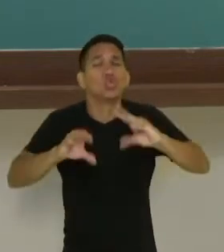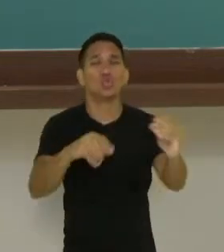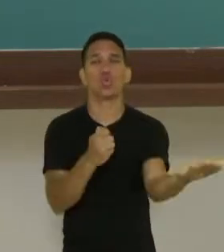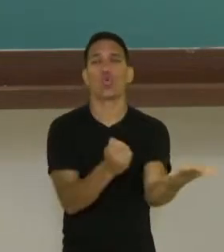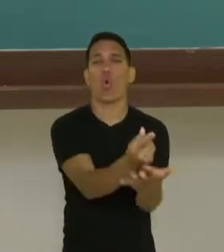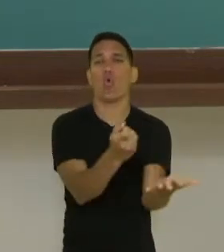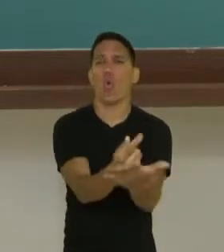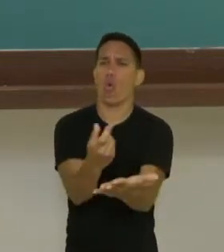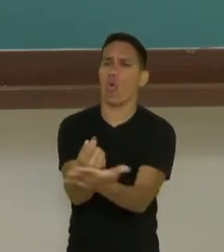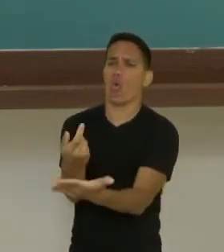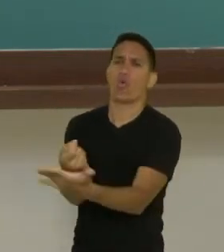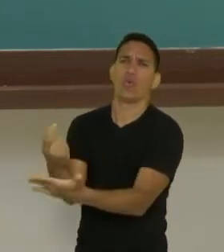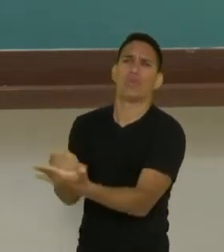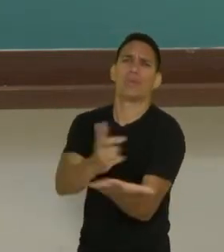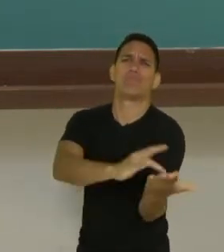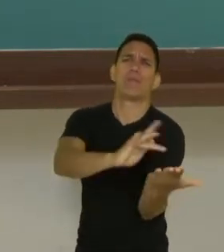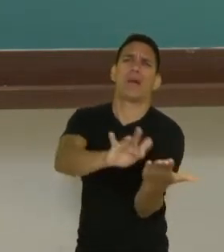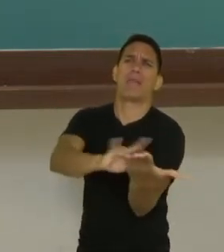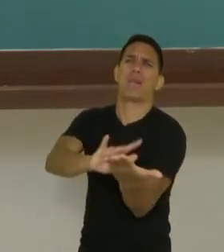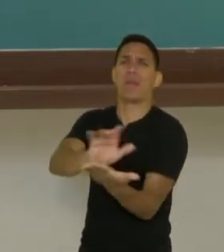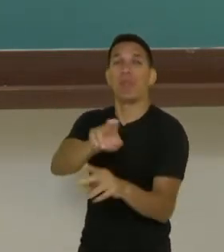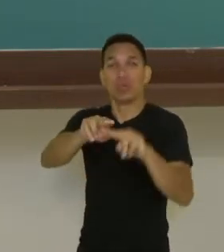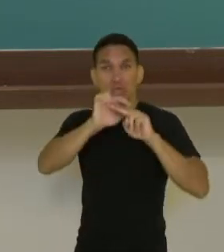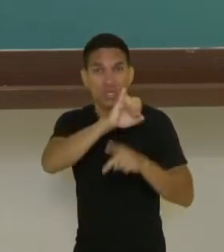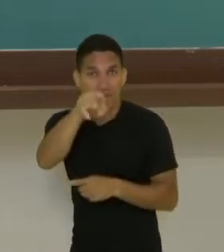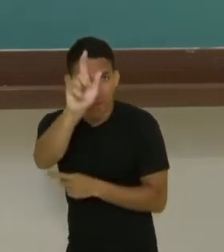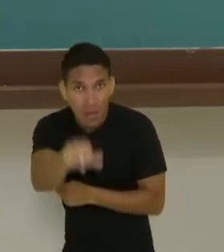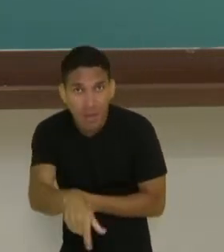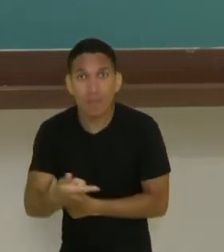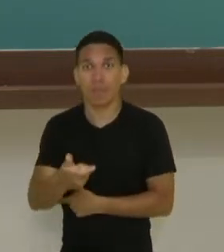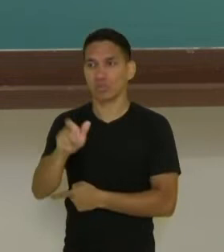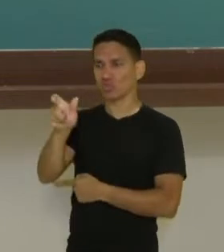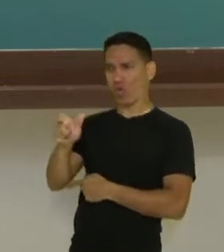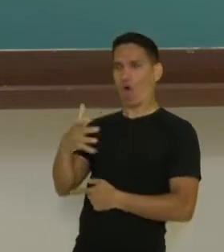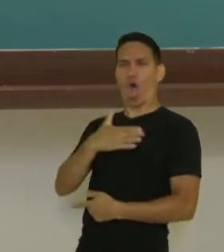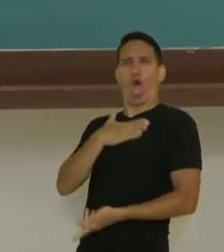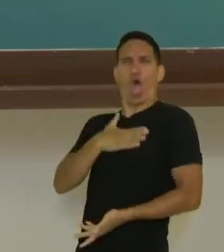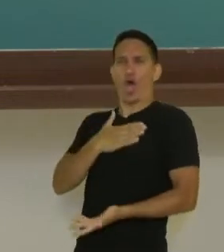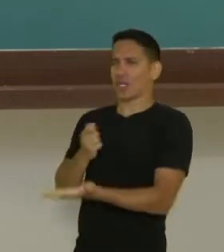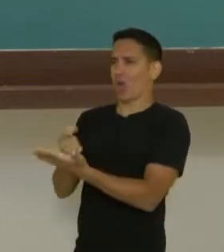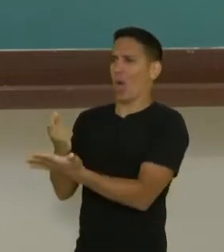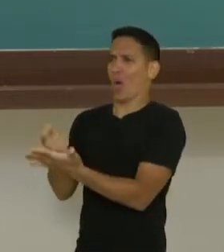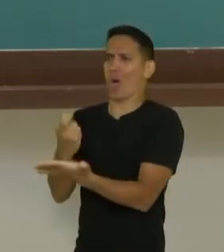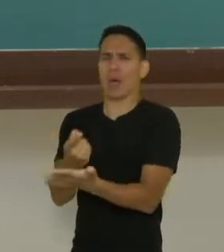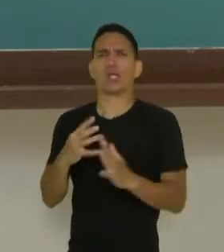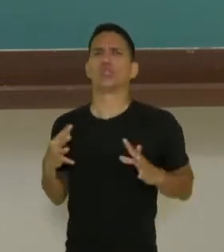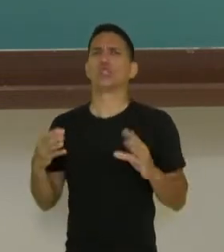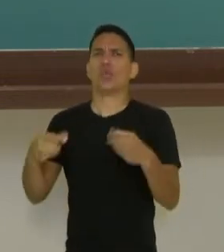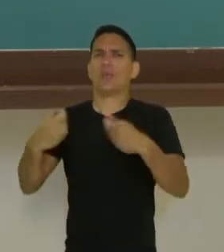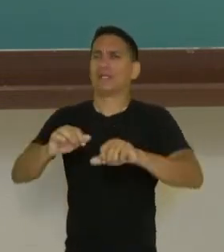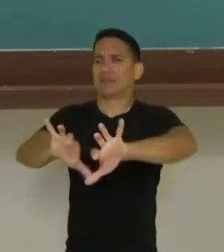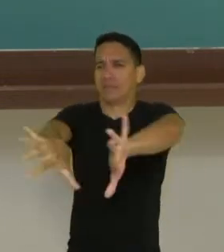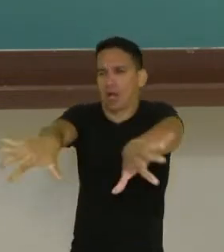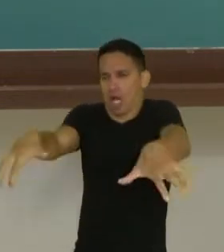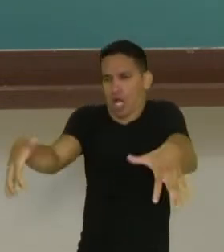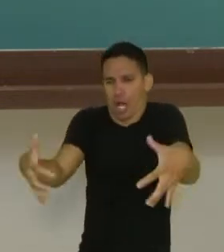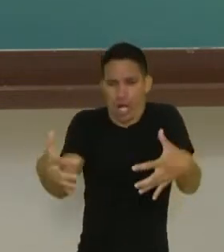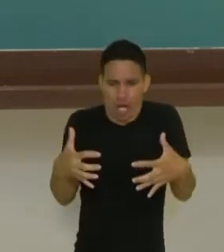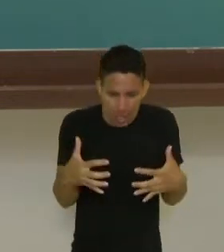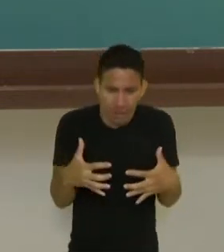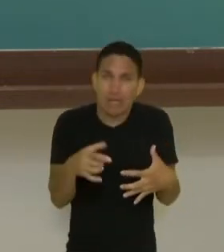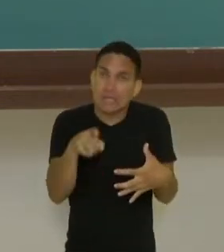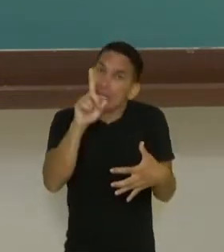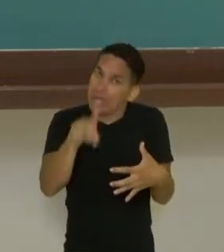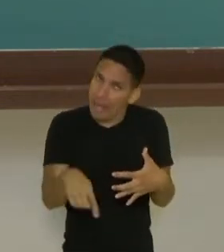se você é uma pessoa que gosta muito de comprar, tudo você tem que ter, acumular coisas, isso é chamado